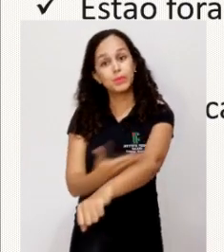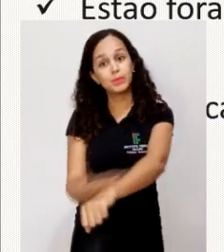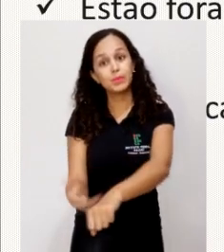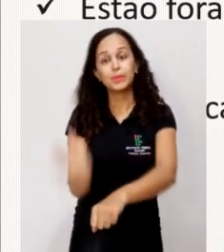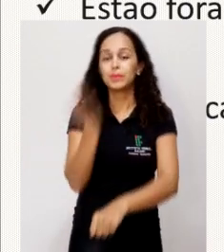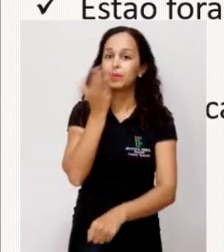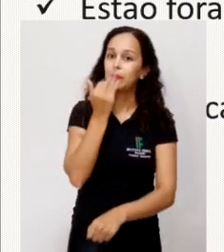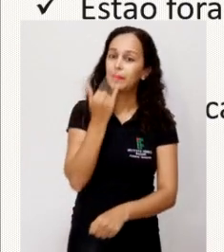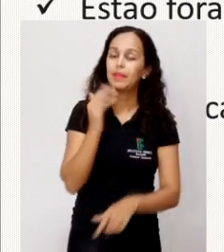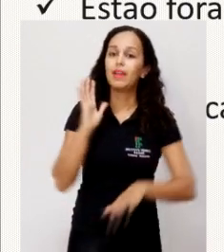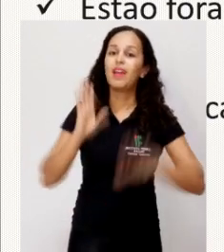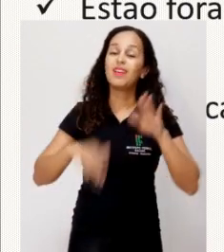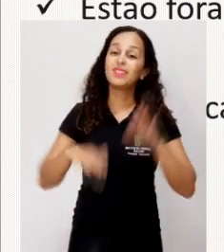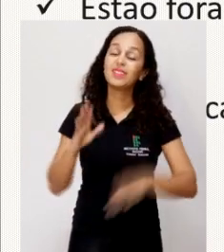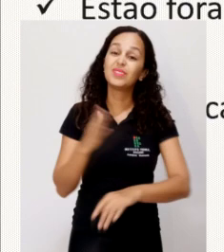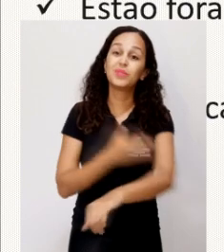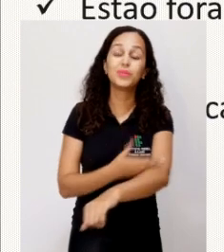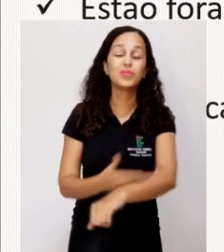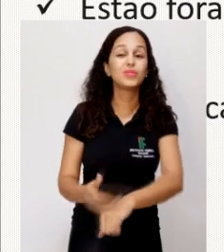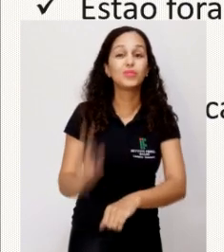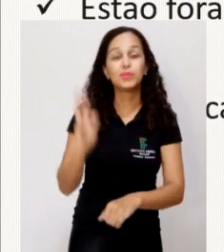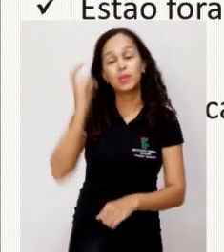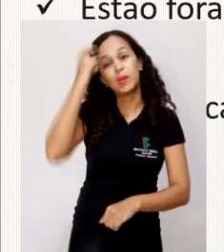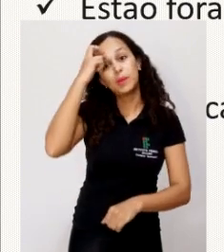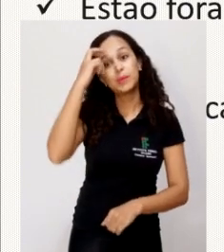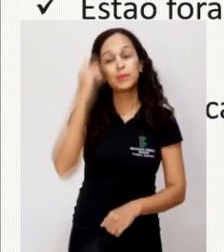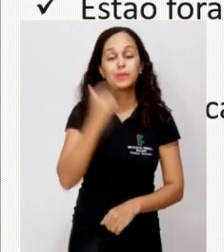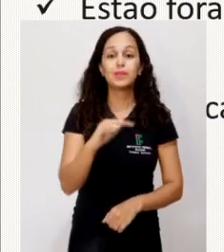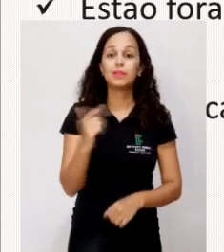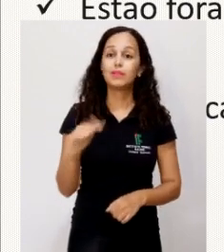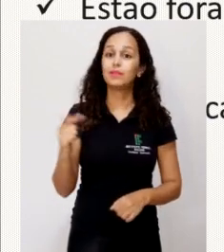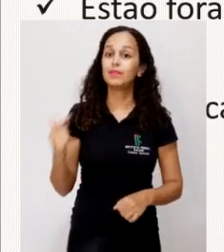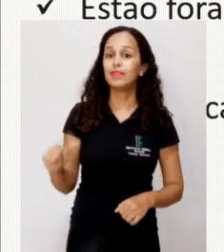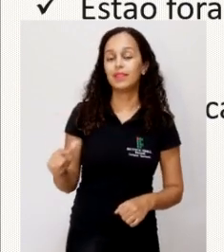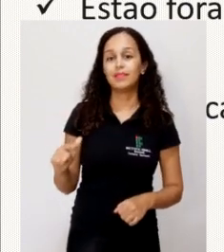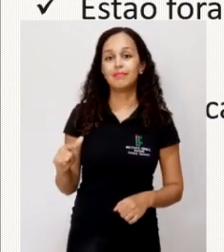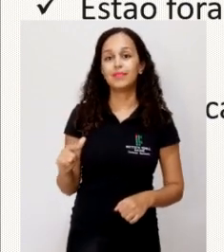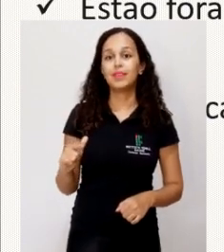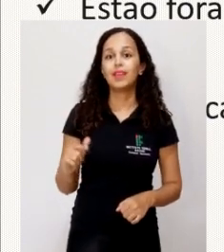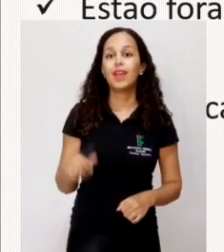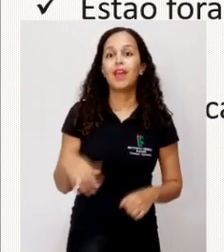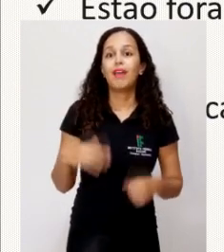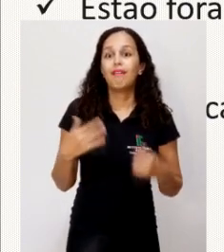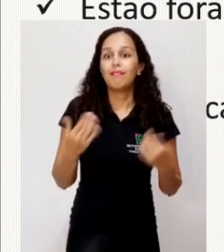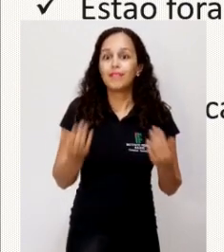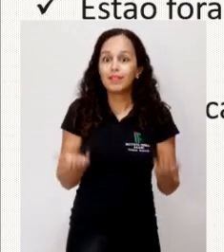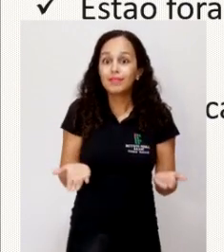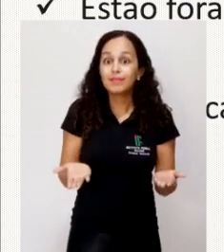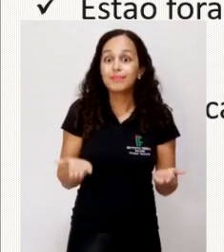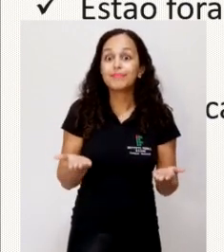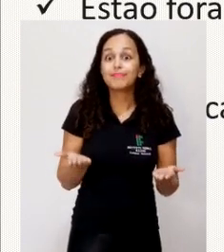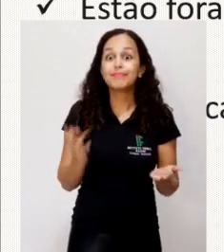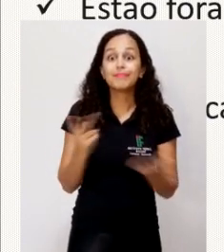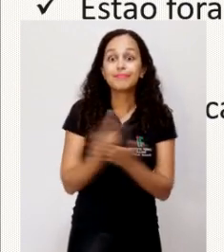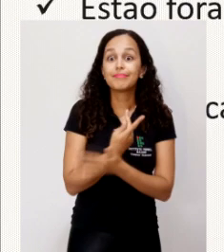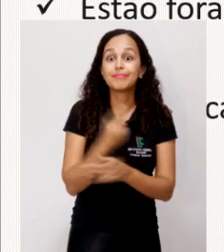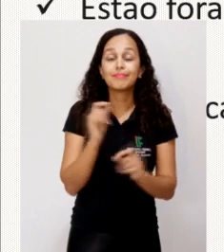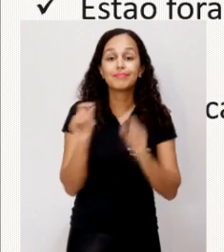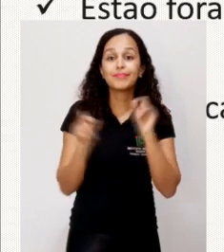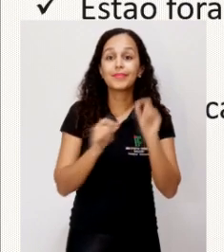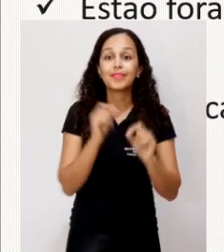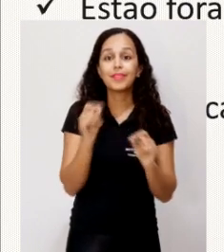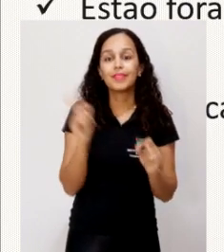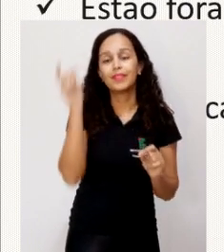de hábito cultural, por não estarem diariamente na alimentação, elas estão fora das cadeias produtivas